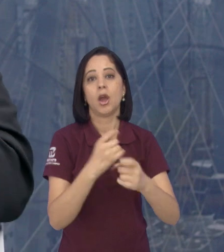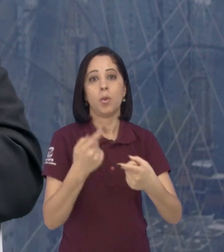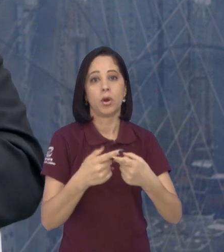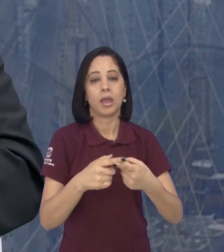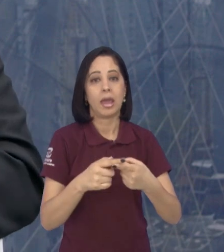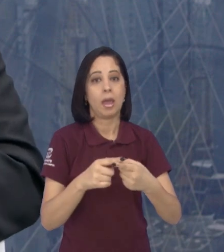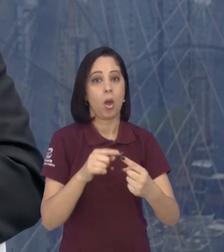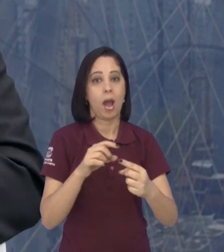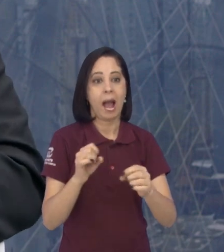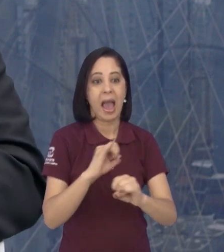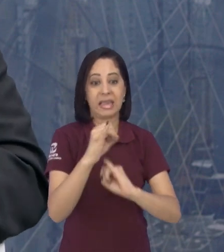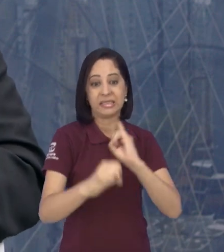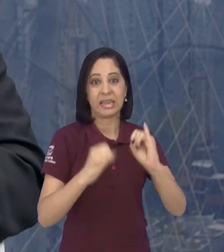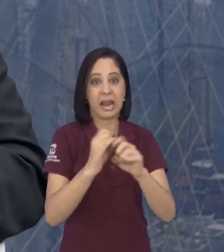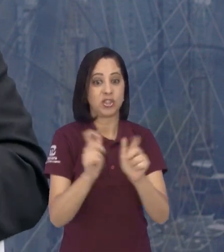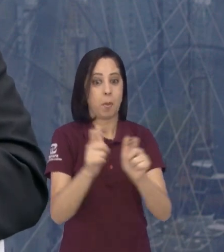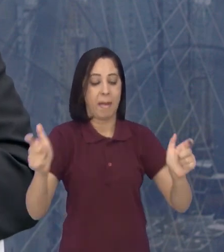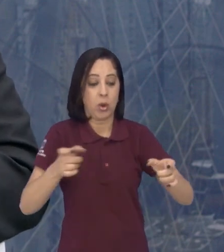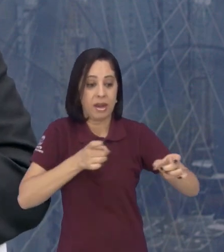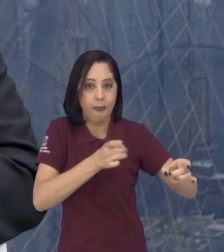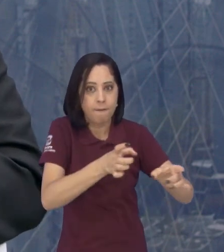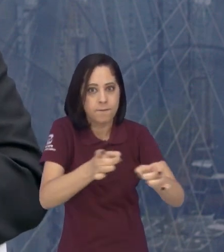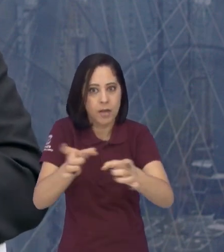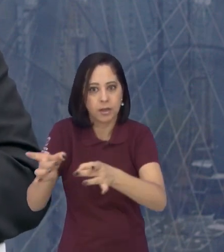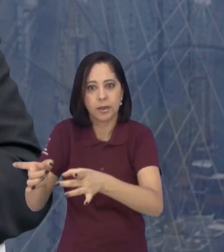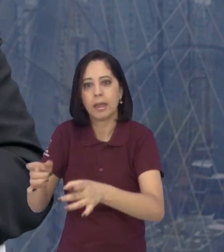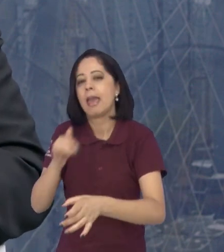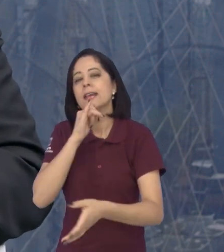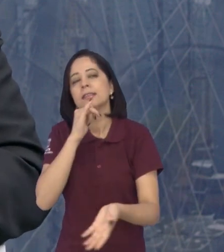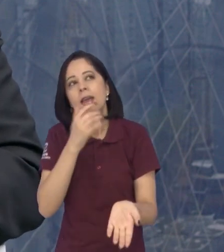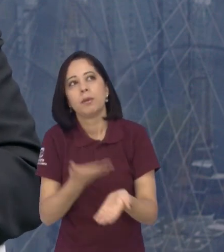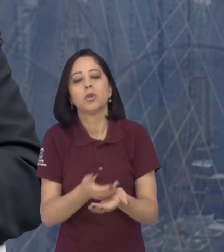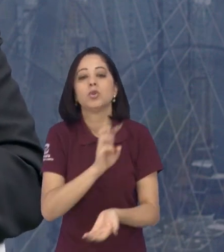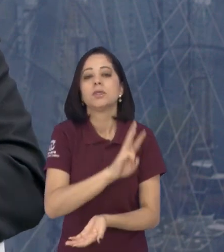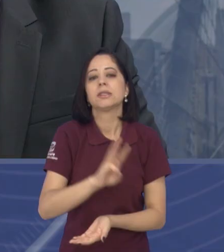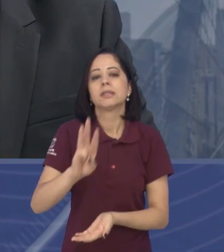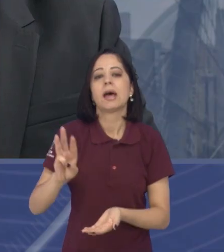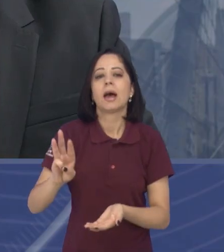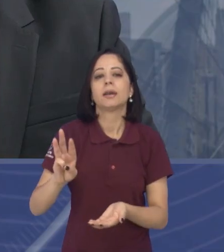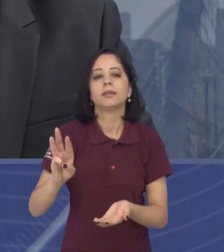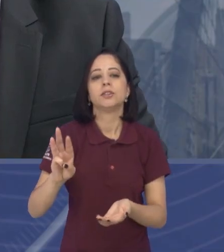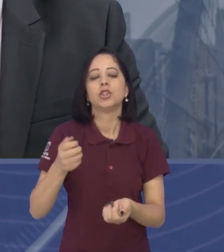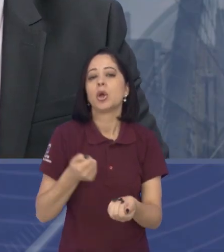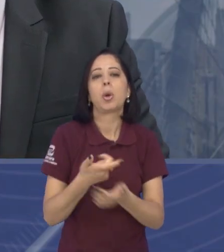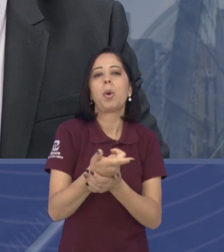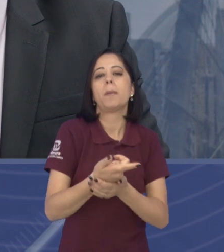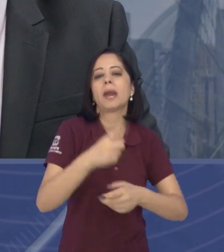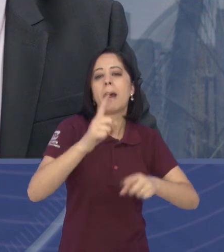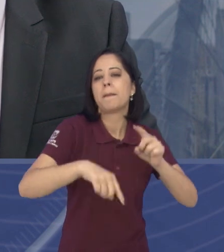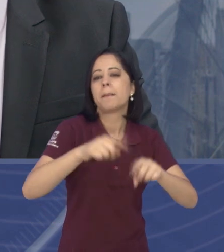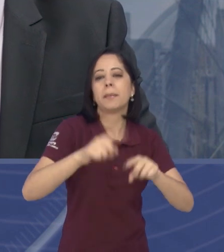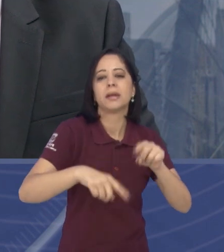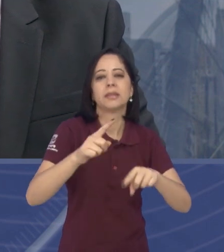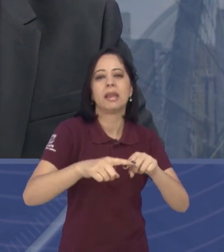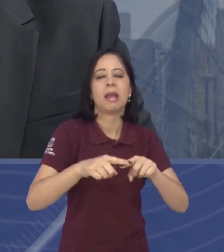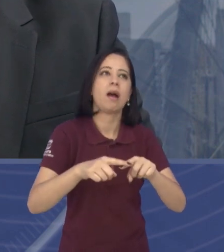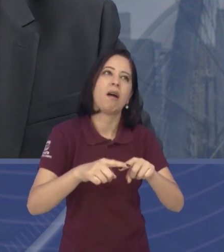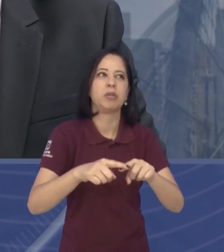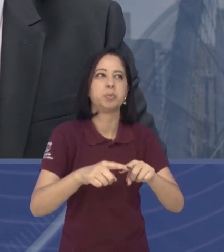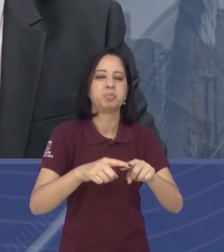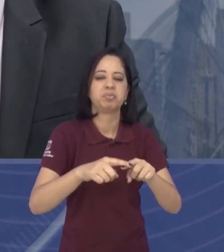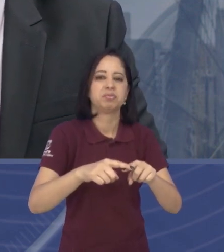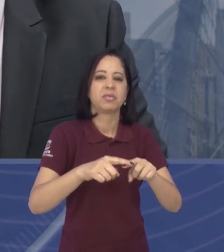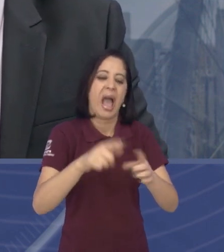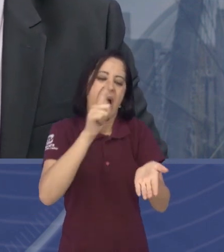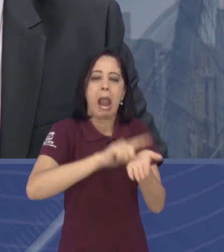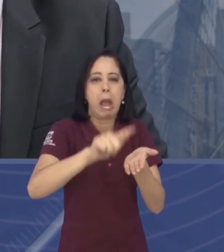venda. Então, se ela vai entrar num site para comprar um determinado produto, um produto de limpeza, por